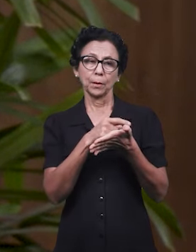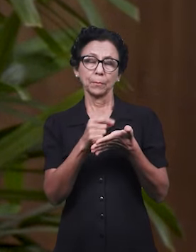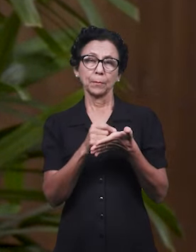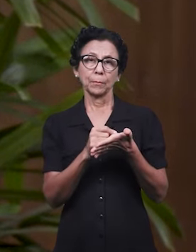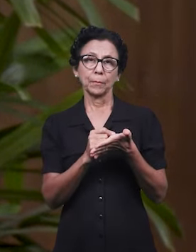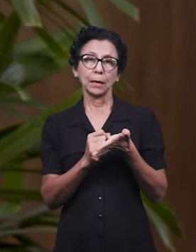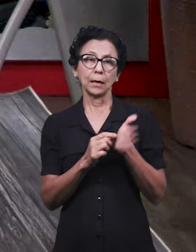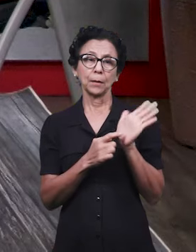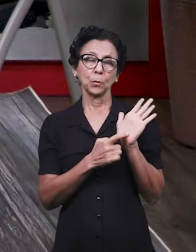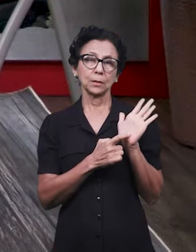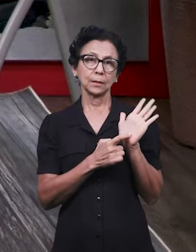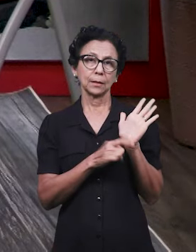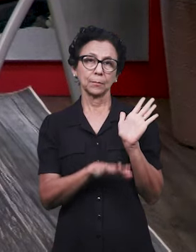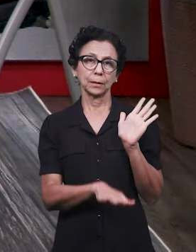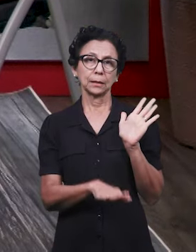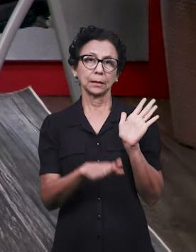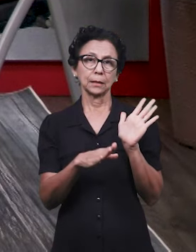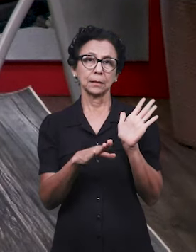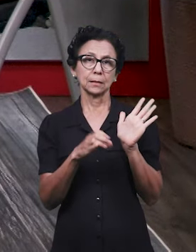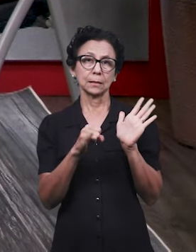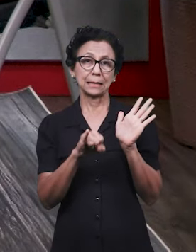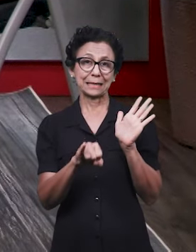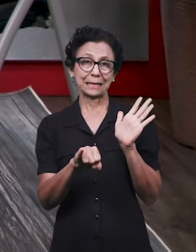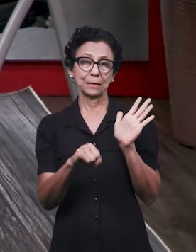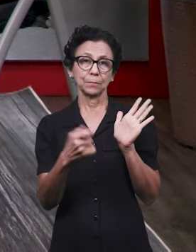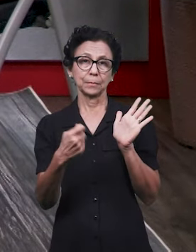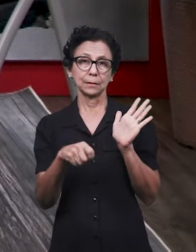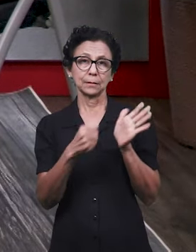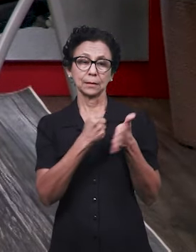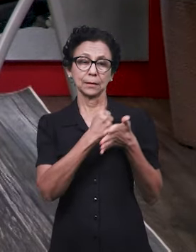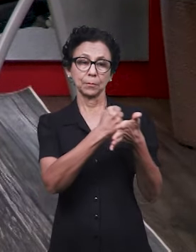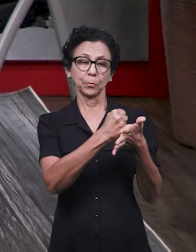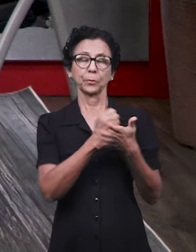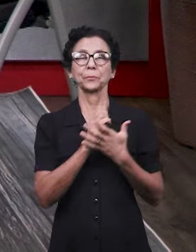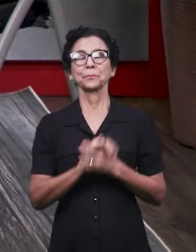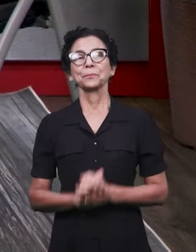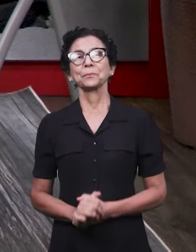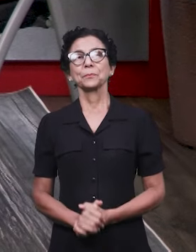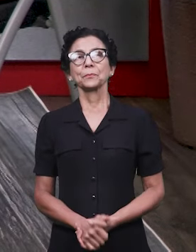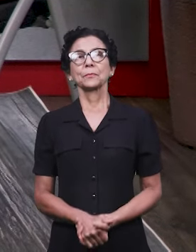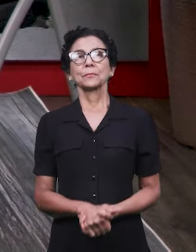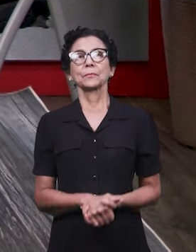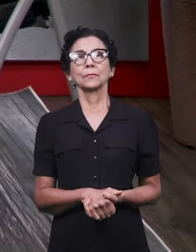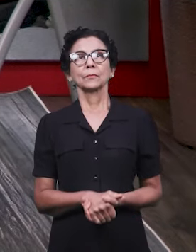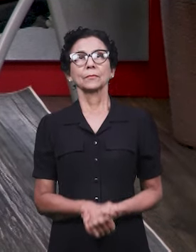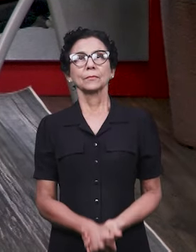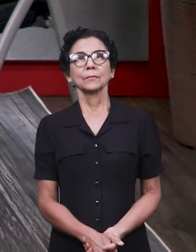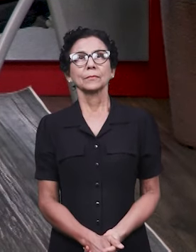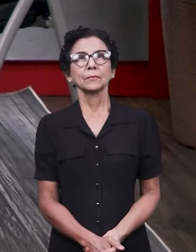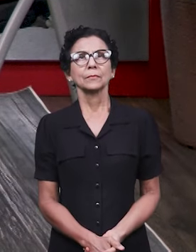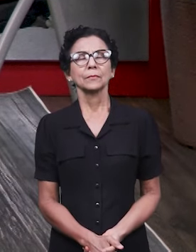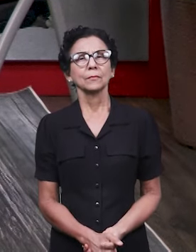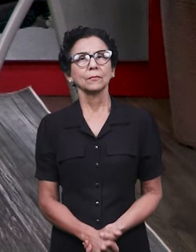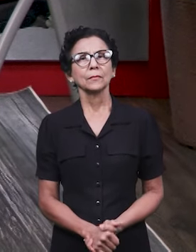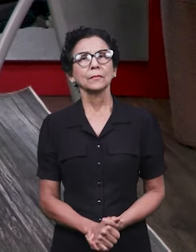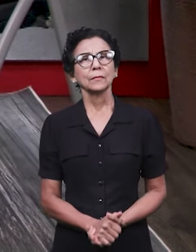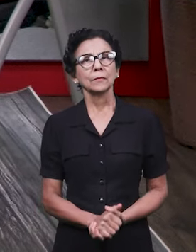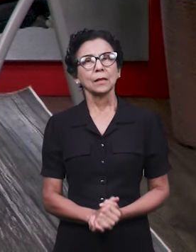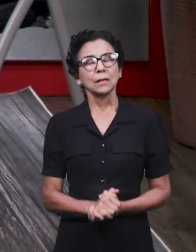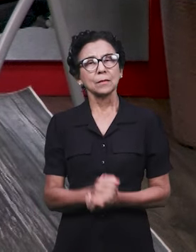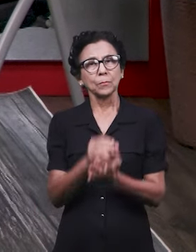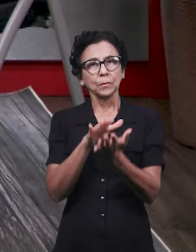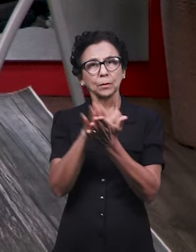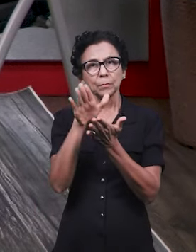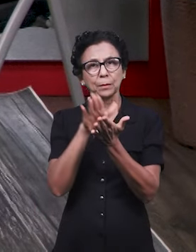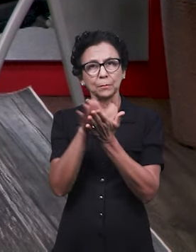apoio, né? Isso, que precisar desse apoio, dessa mediação. Então, nós vamos imprimir de forma pequena, que podemos levar na